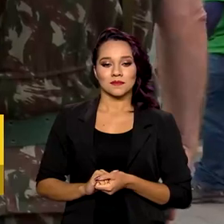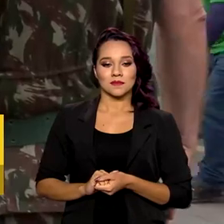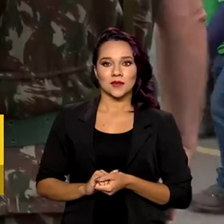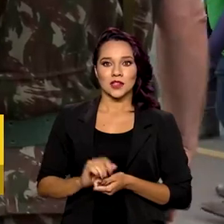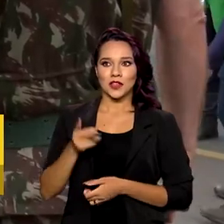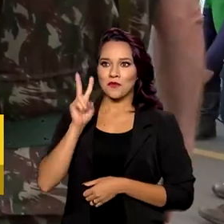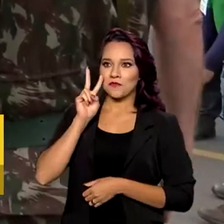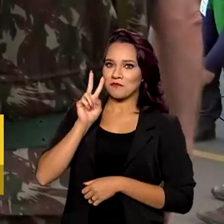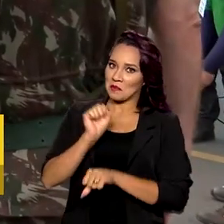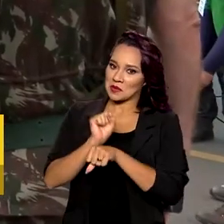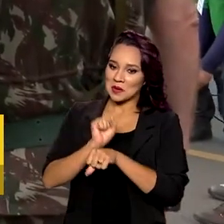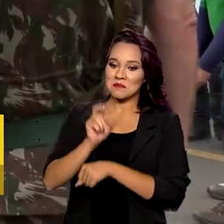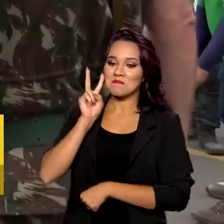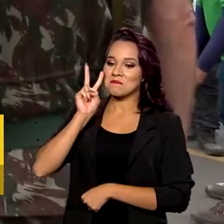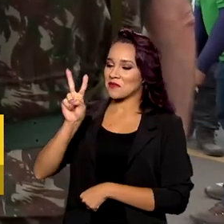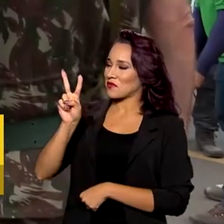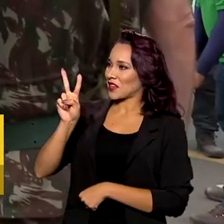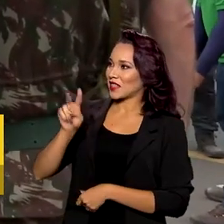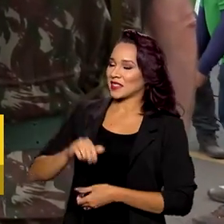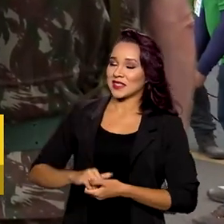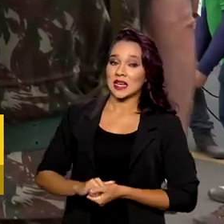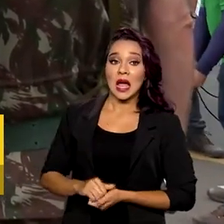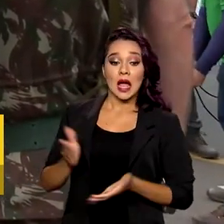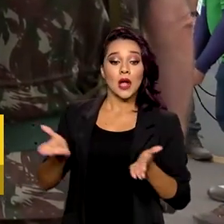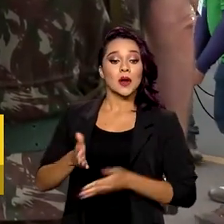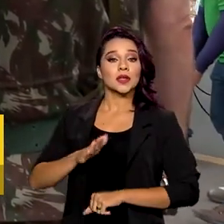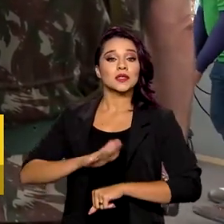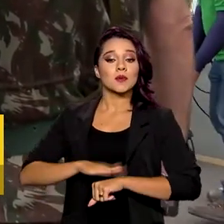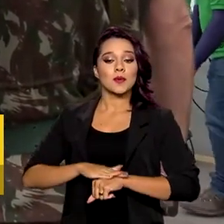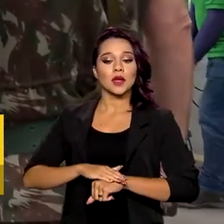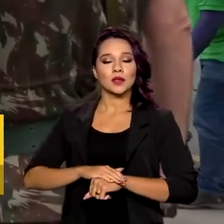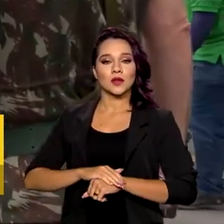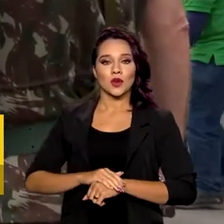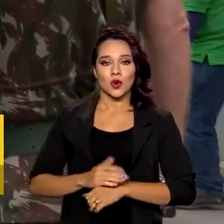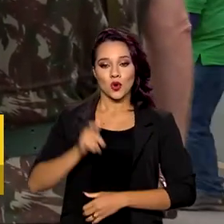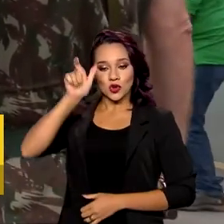só vamos interromper aqui, por favor, Paulo. Nesse momento, então, o general